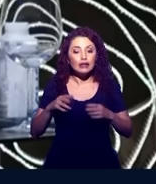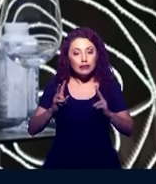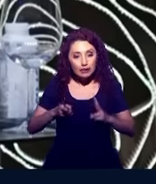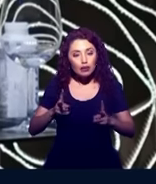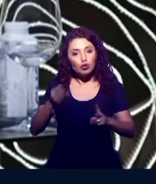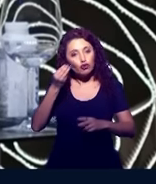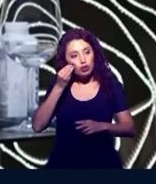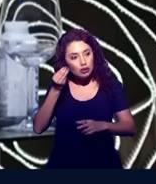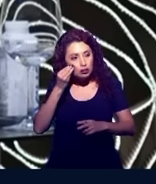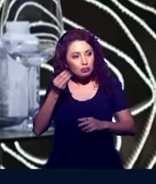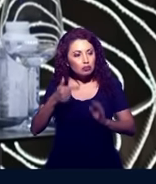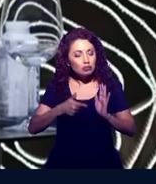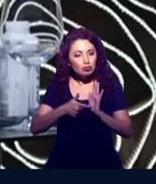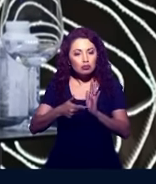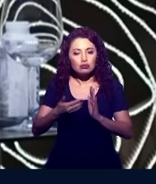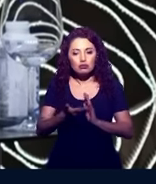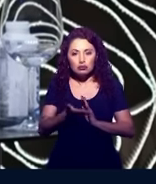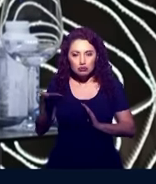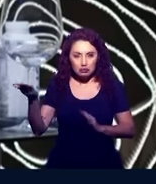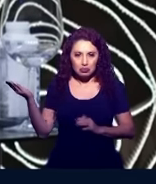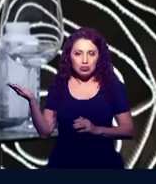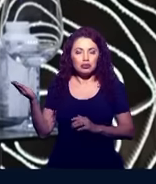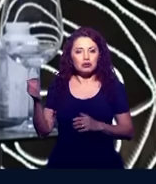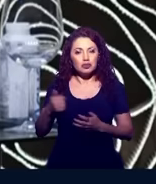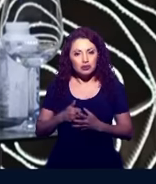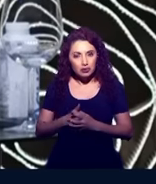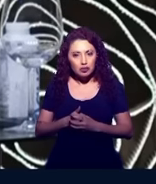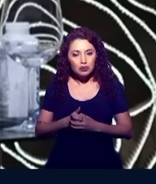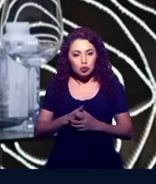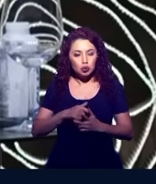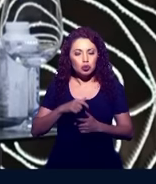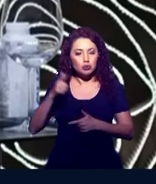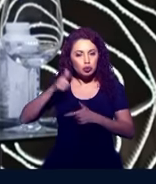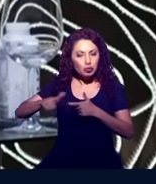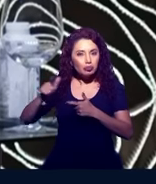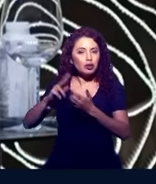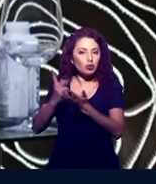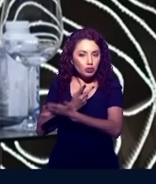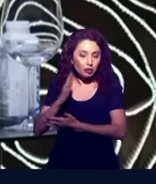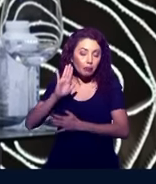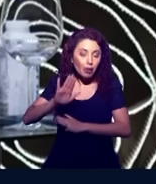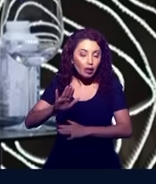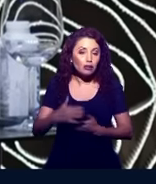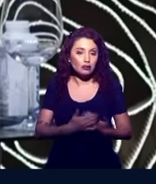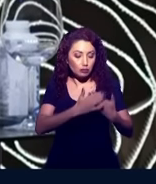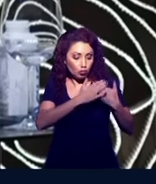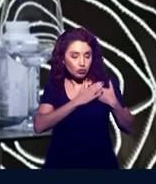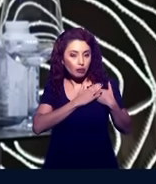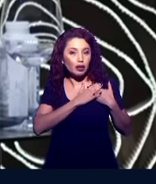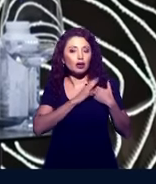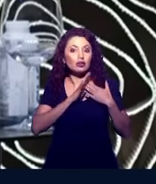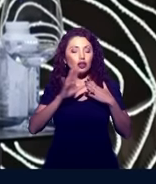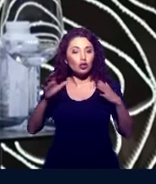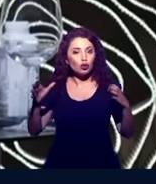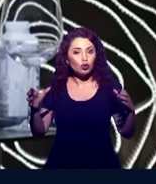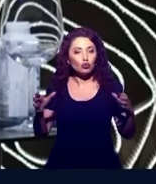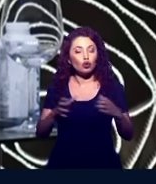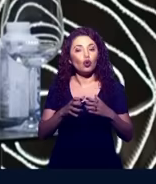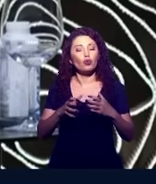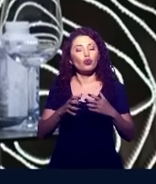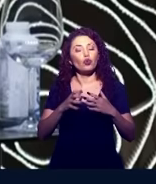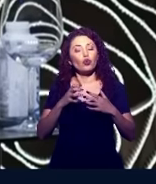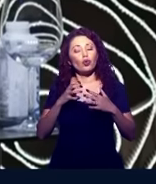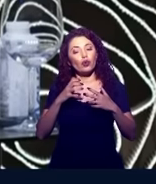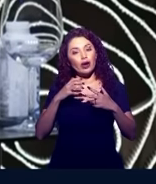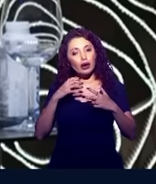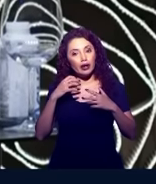que for foi herdado e é dever do executivo e do Legislativo corrigirem Então nós não